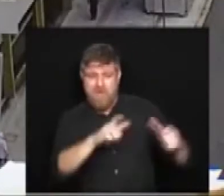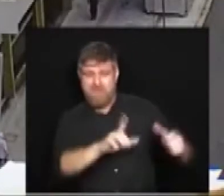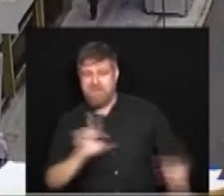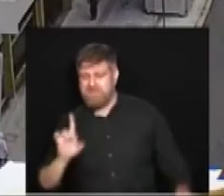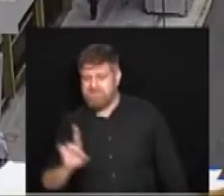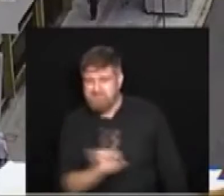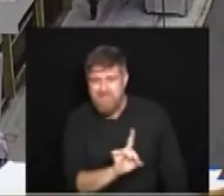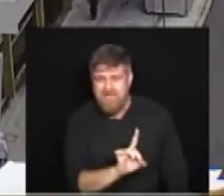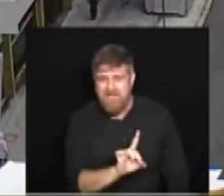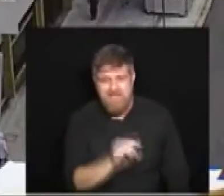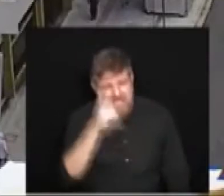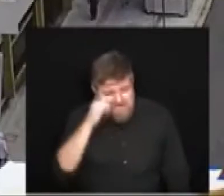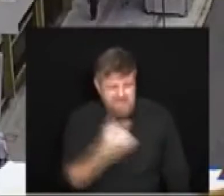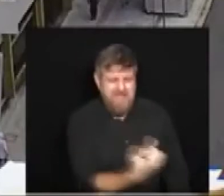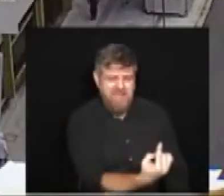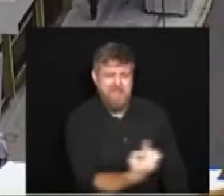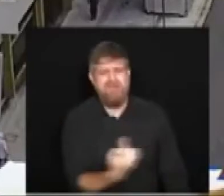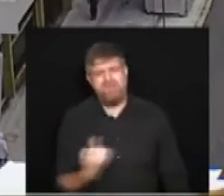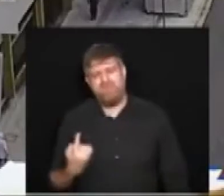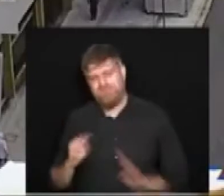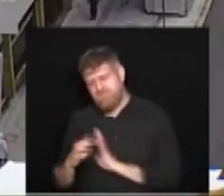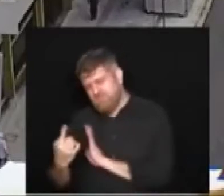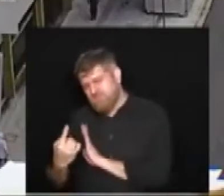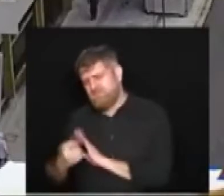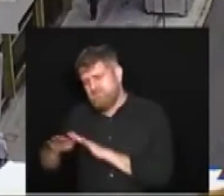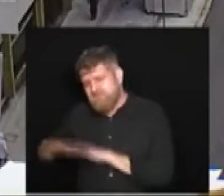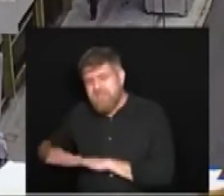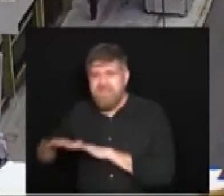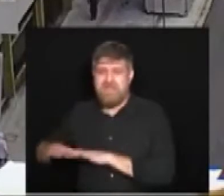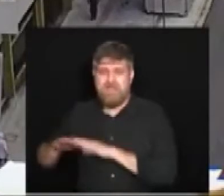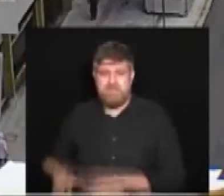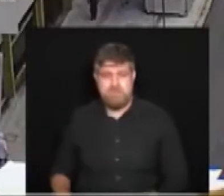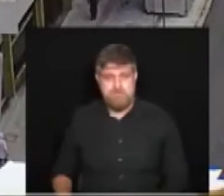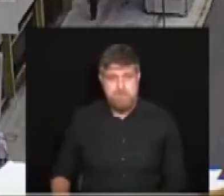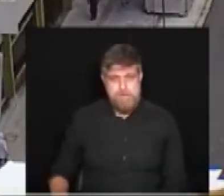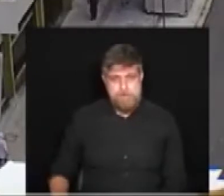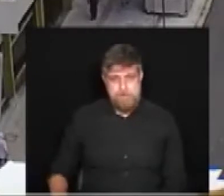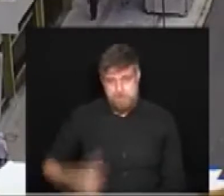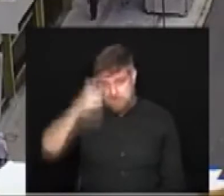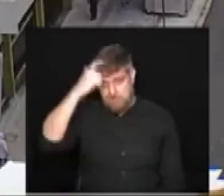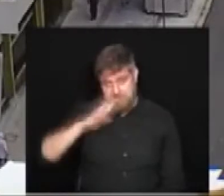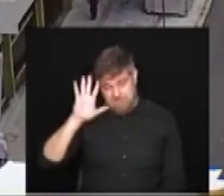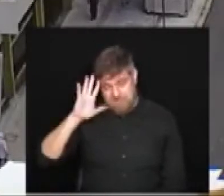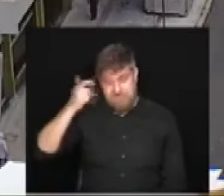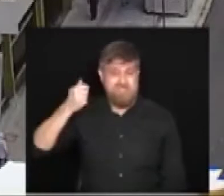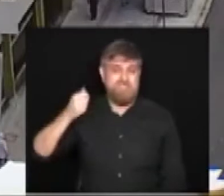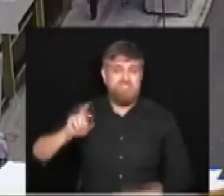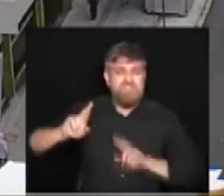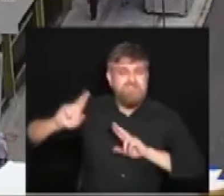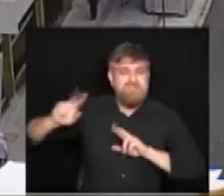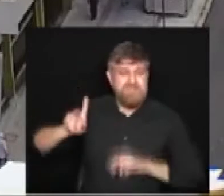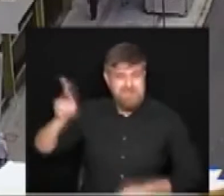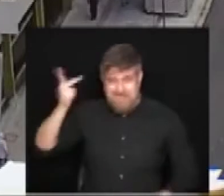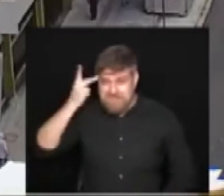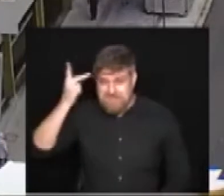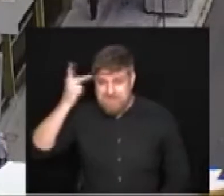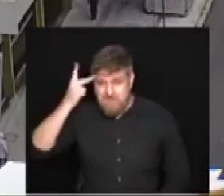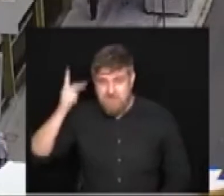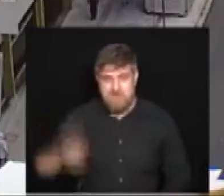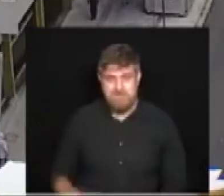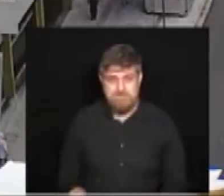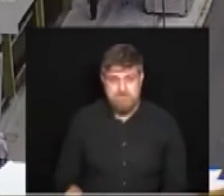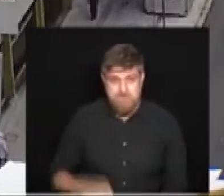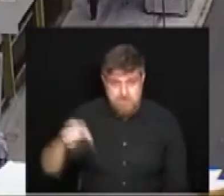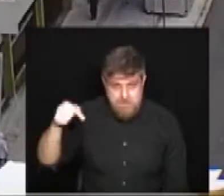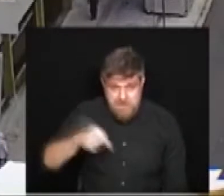indo? Não vá, não vá. E eu decidi, diferente do que foi falado em São Paulo, nós não vamos fazer